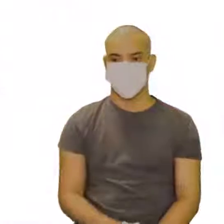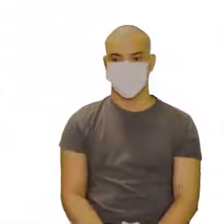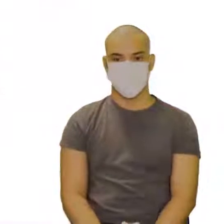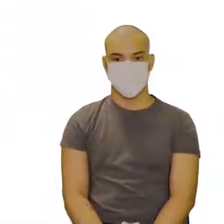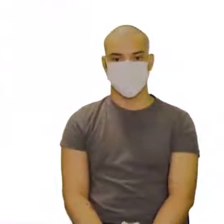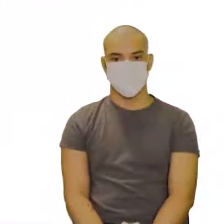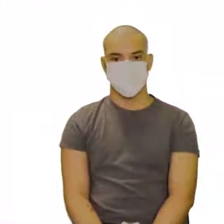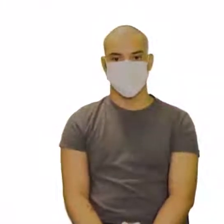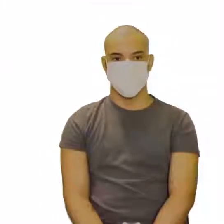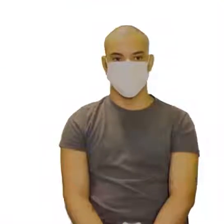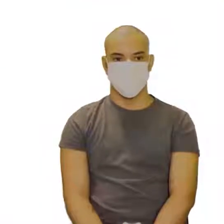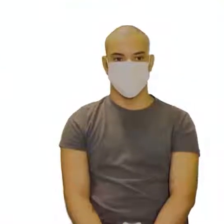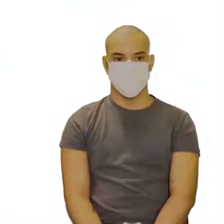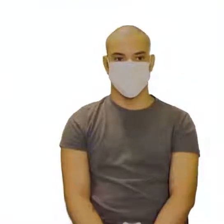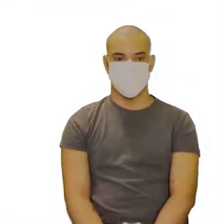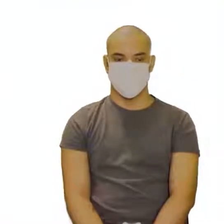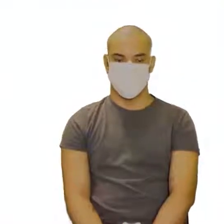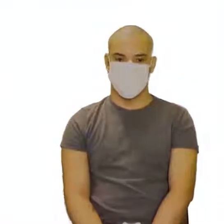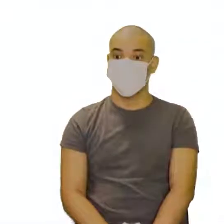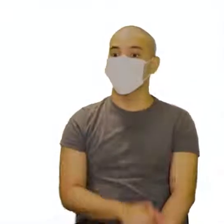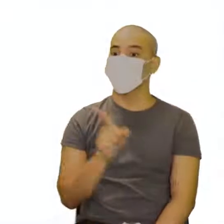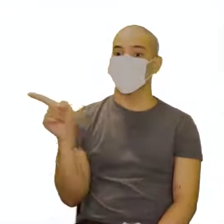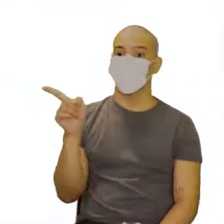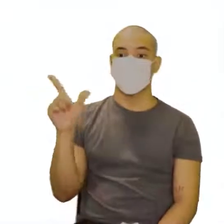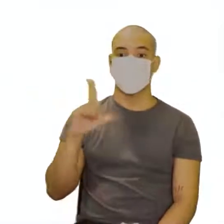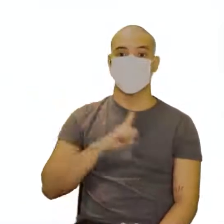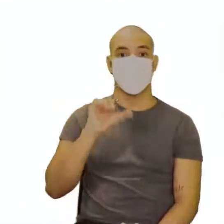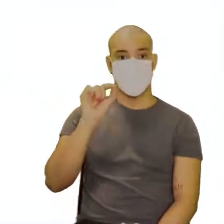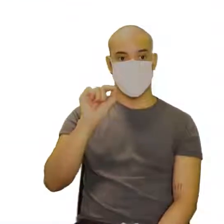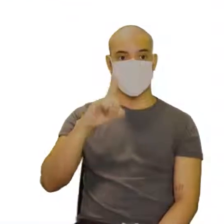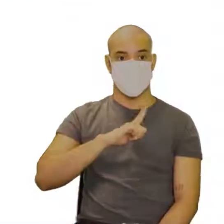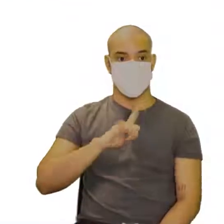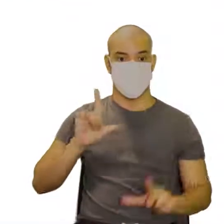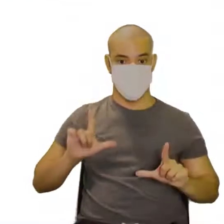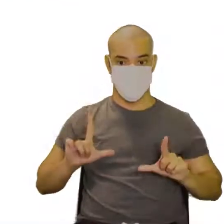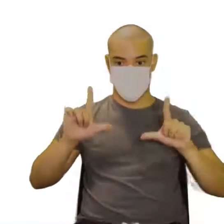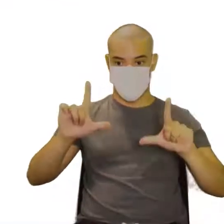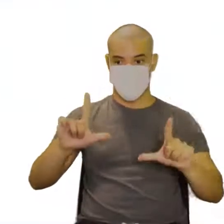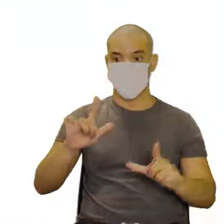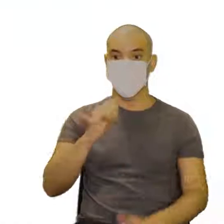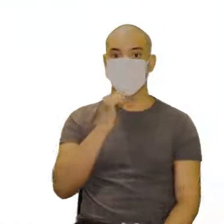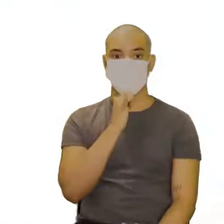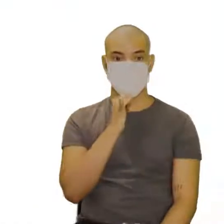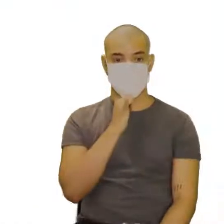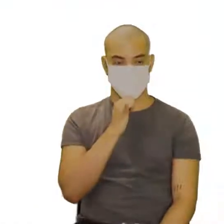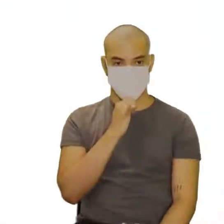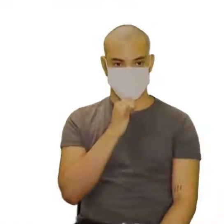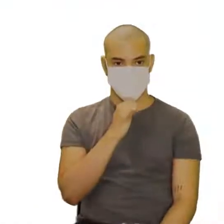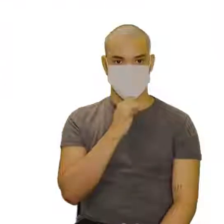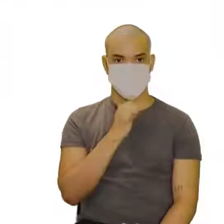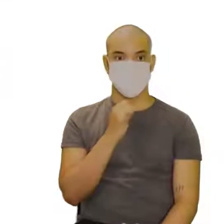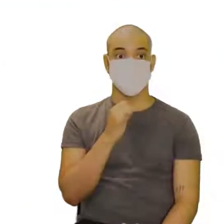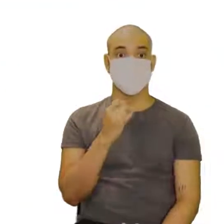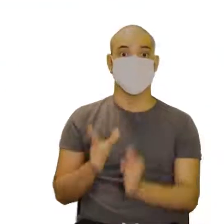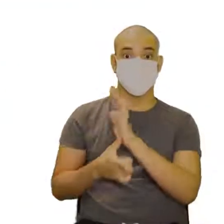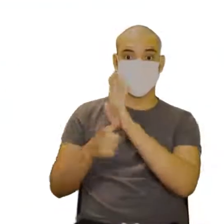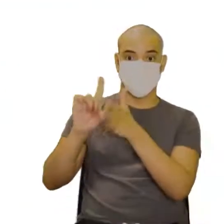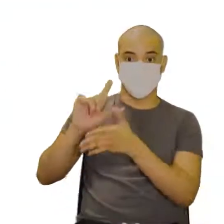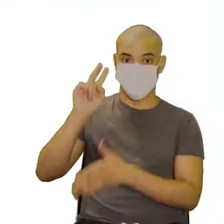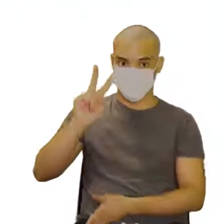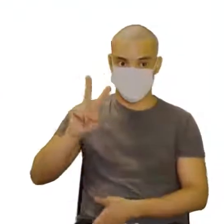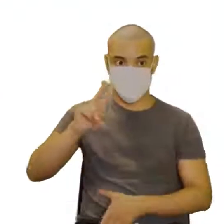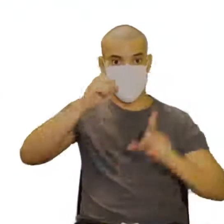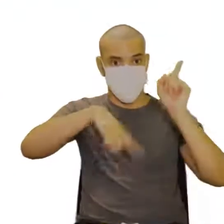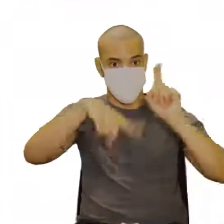só. E aqui nós temos uma figurinha como exemplo e como vimos, variar